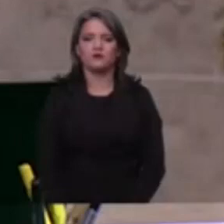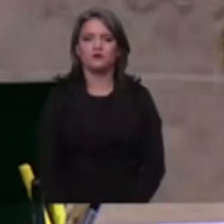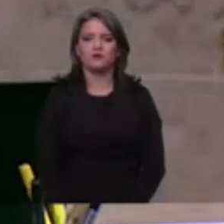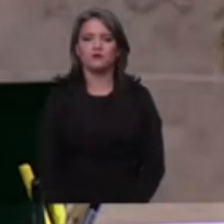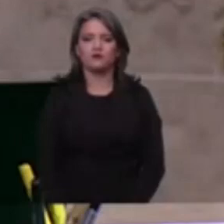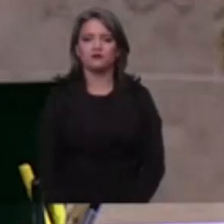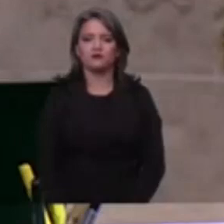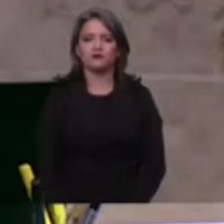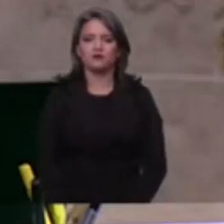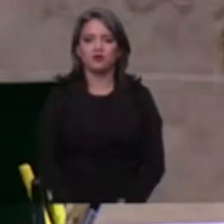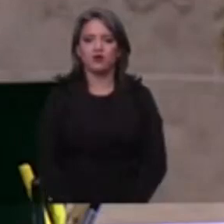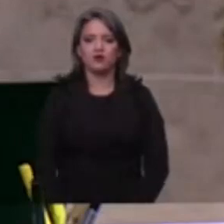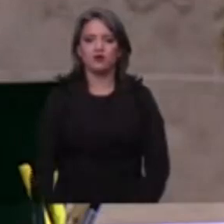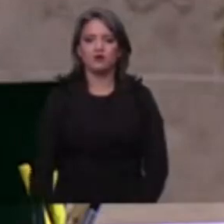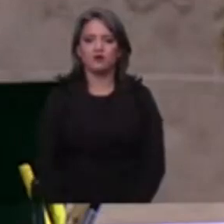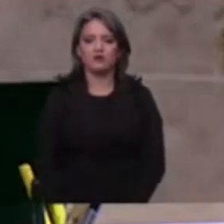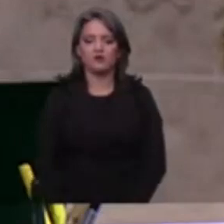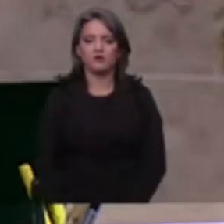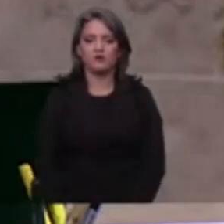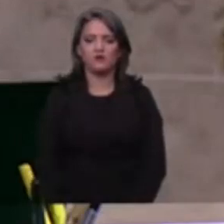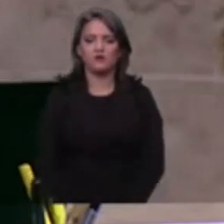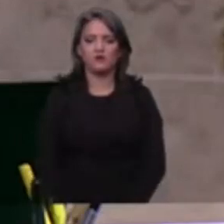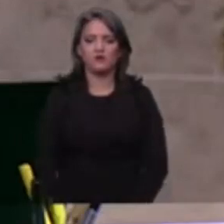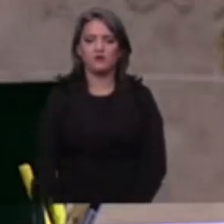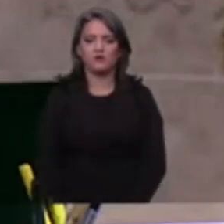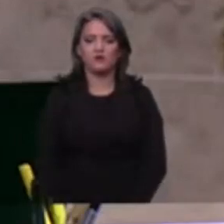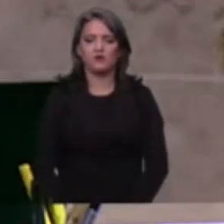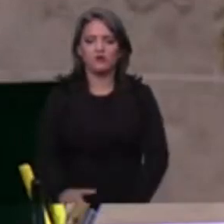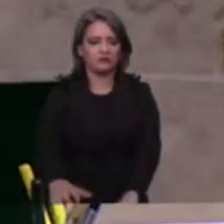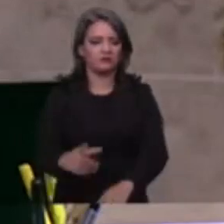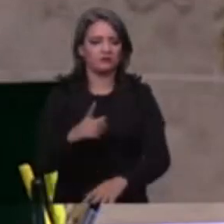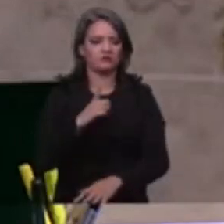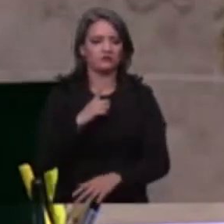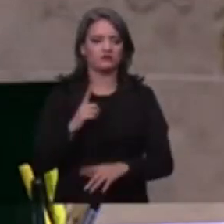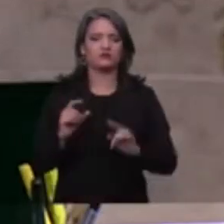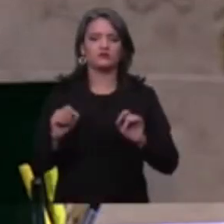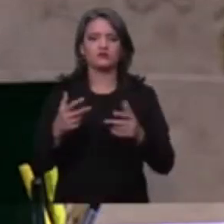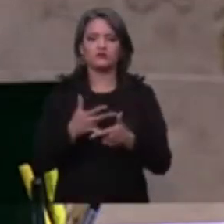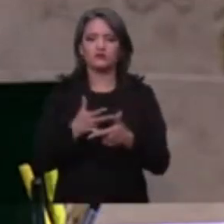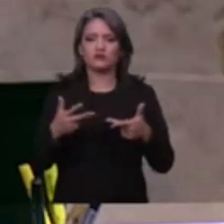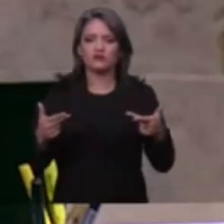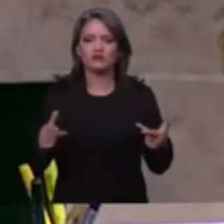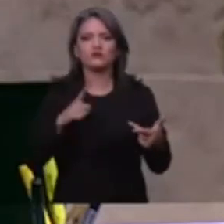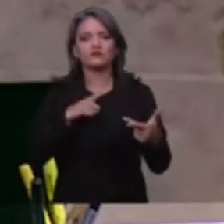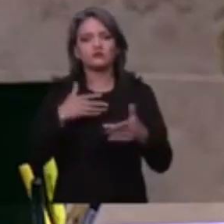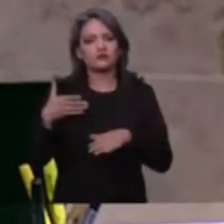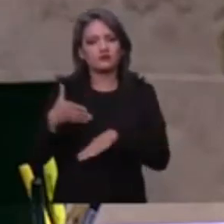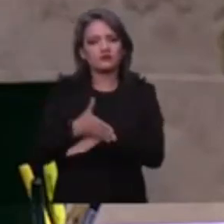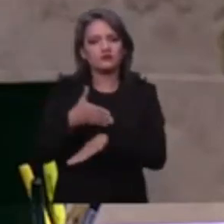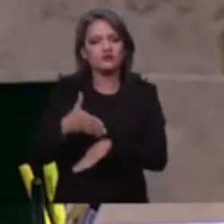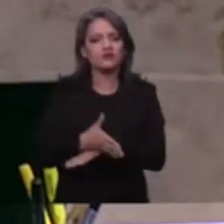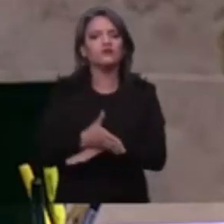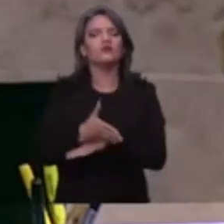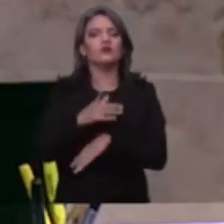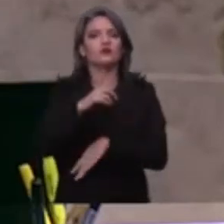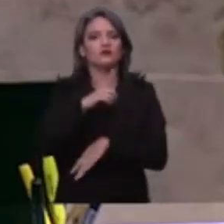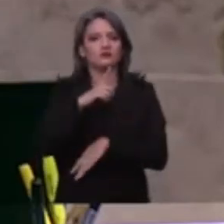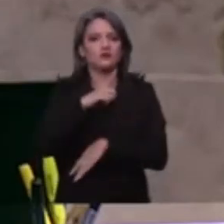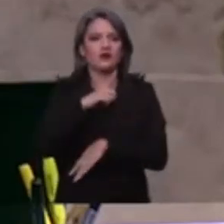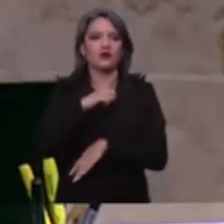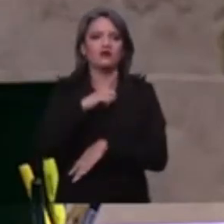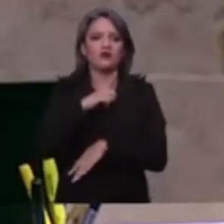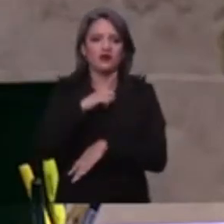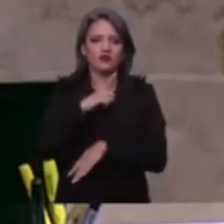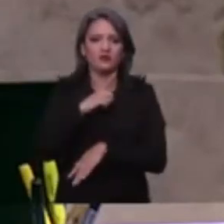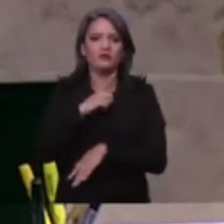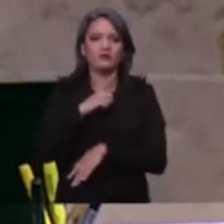Os elementos probatórios amealhados desvelam a efetiva participação de Aécio Lúcio